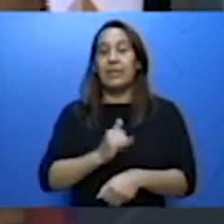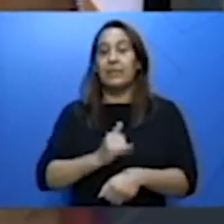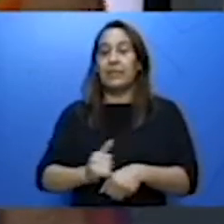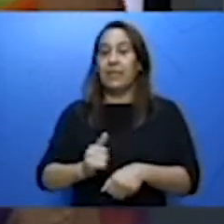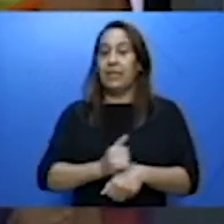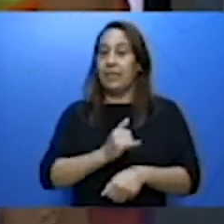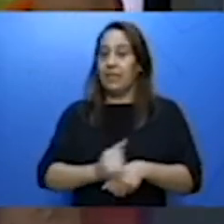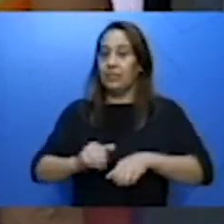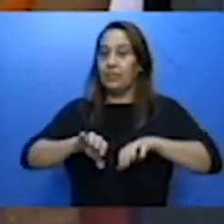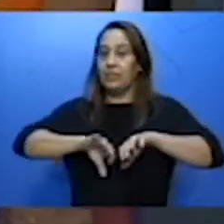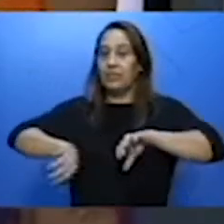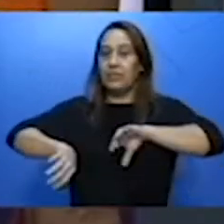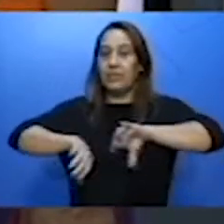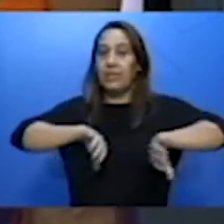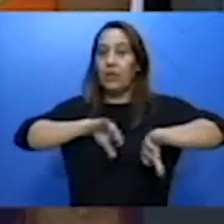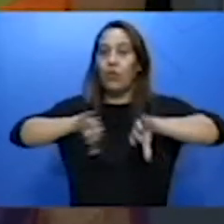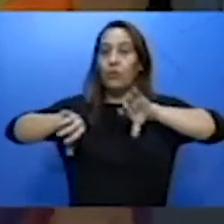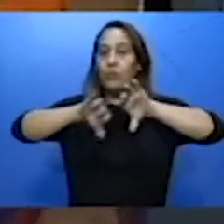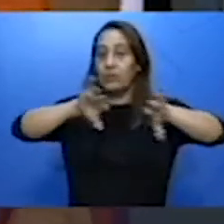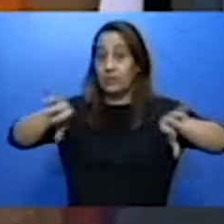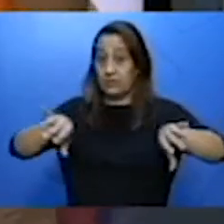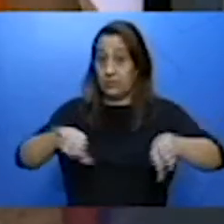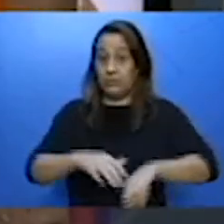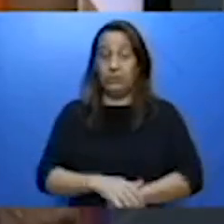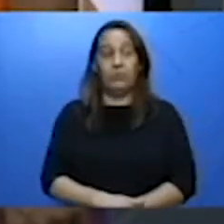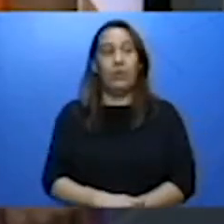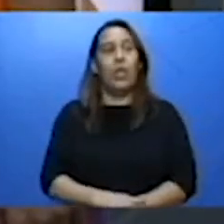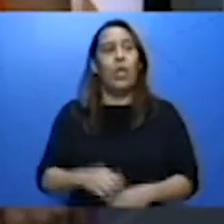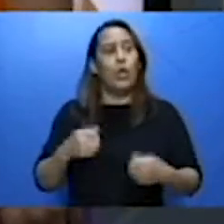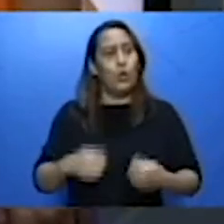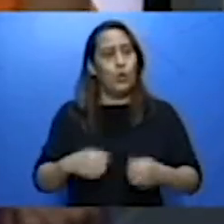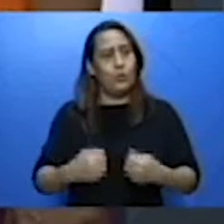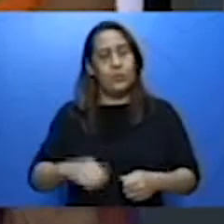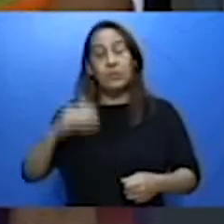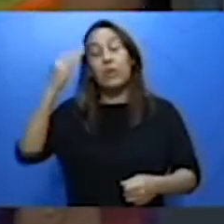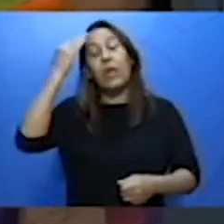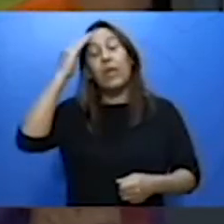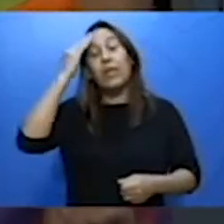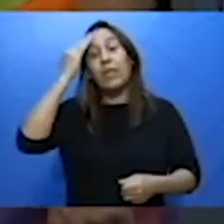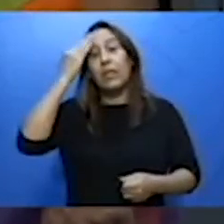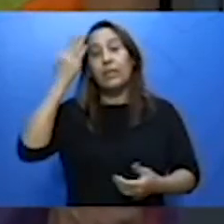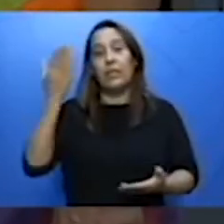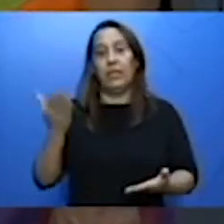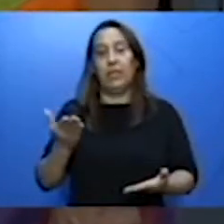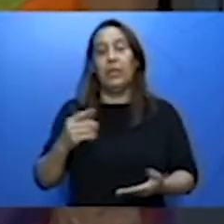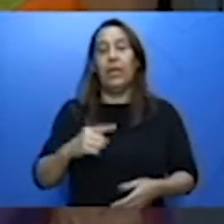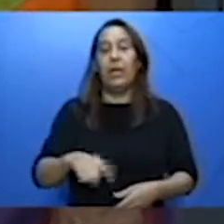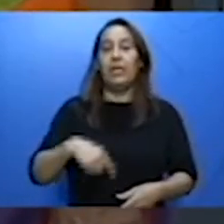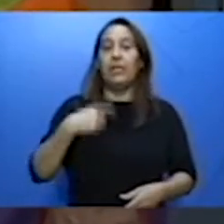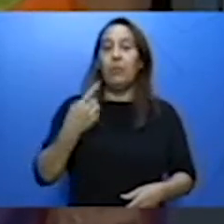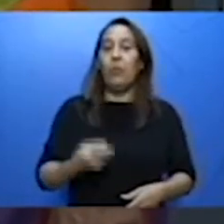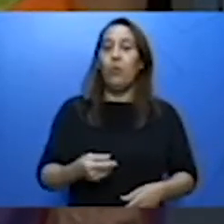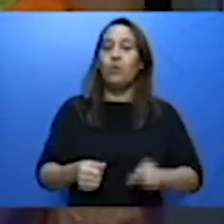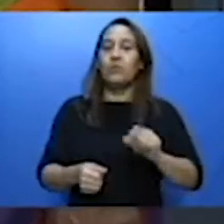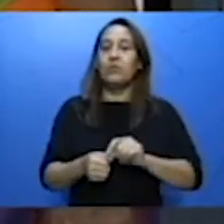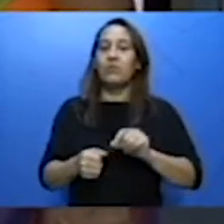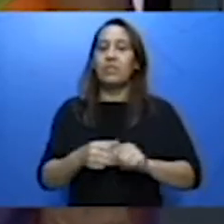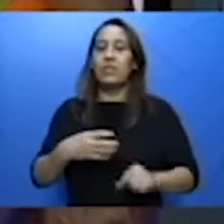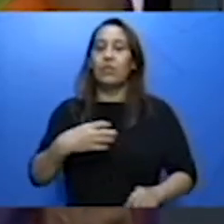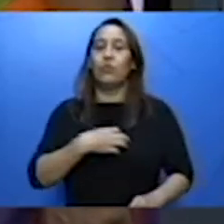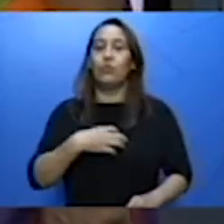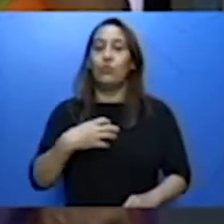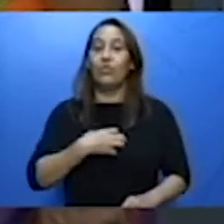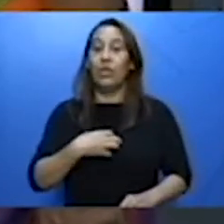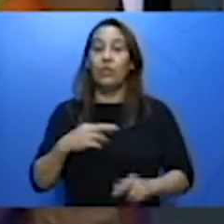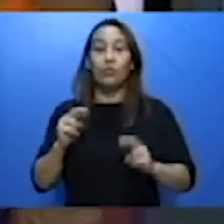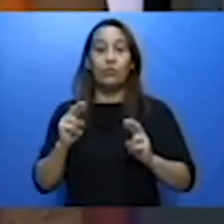da decomposição. Eu preciso entender este para então fazer esse, tá? A professora